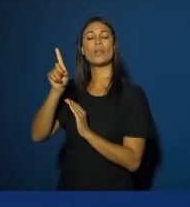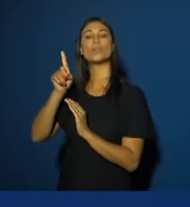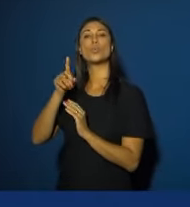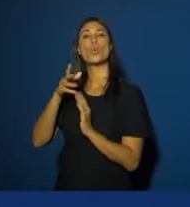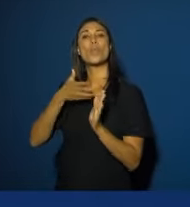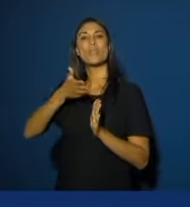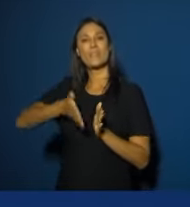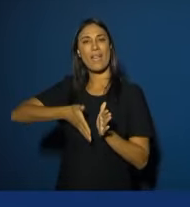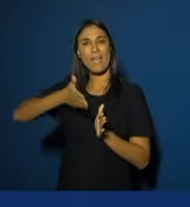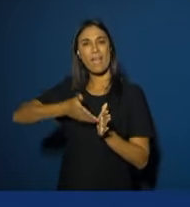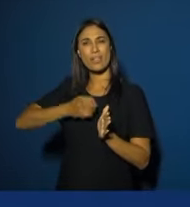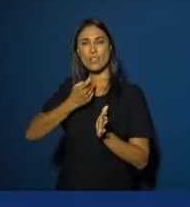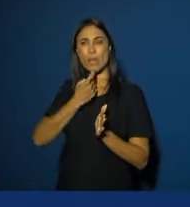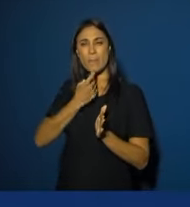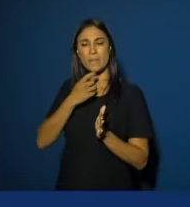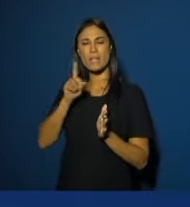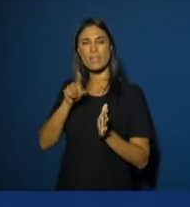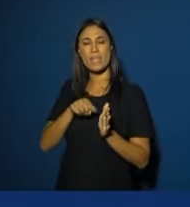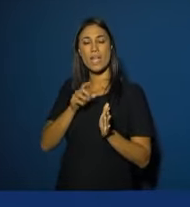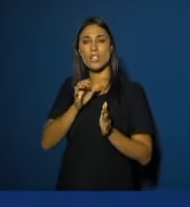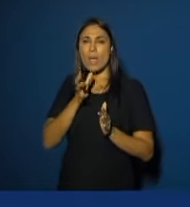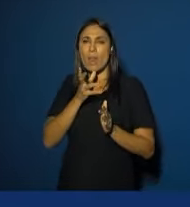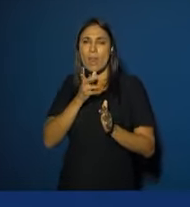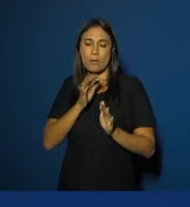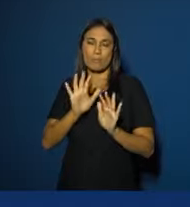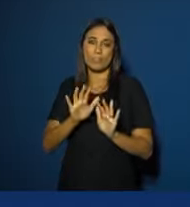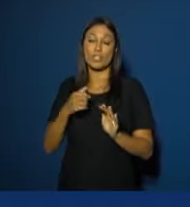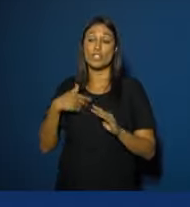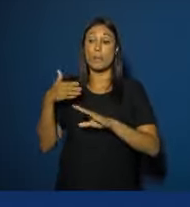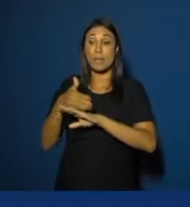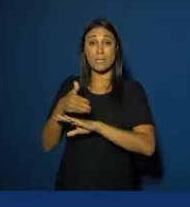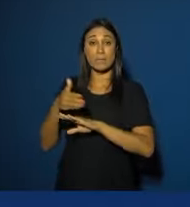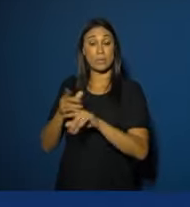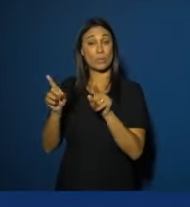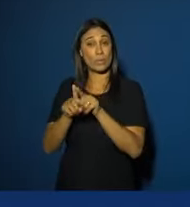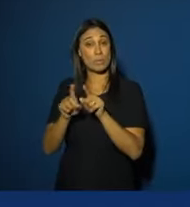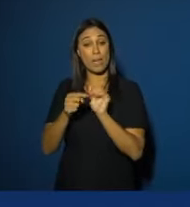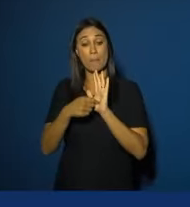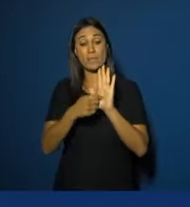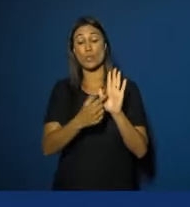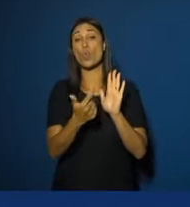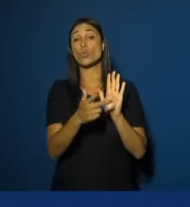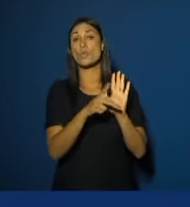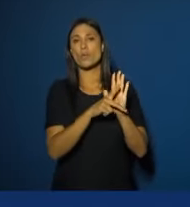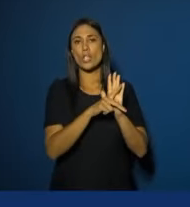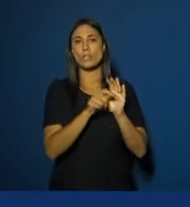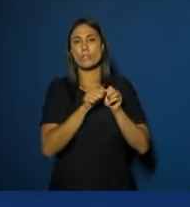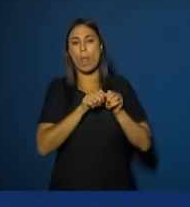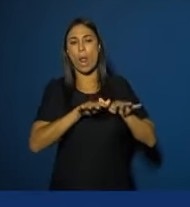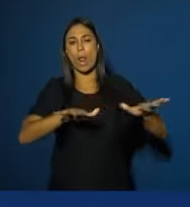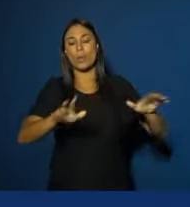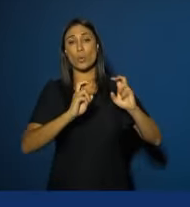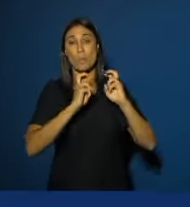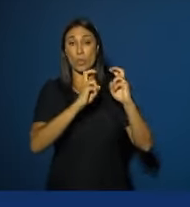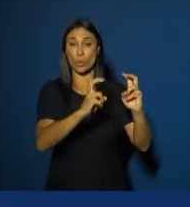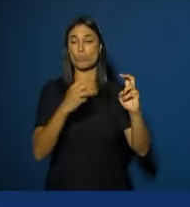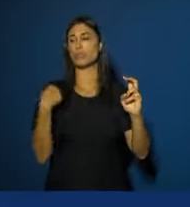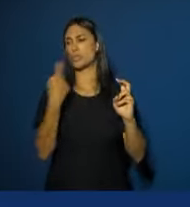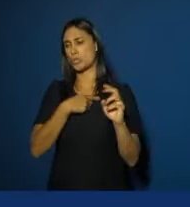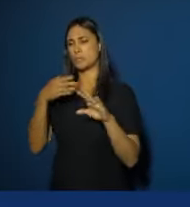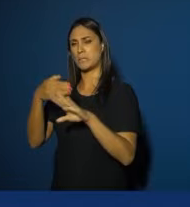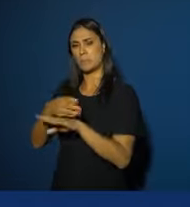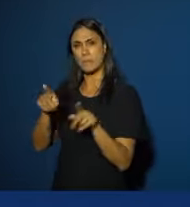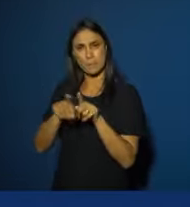Paulo, o trem de média velocidade, nós estamos participando dele. Apresentou o projeto de expansão do metrô, nós estamos